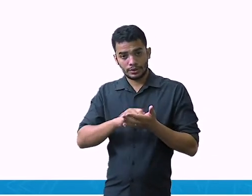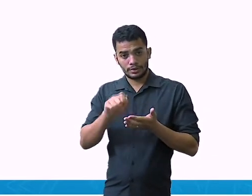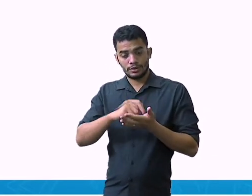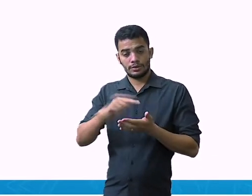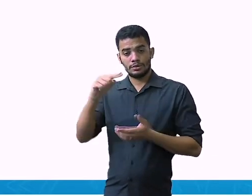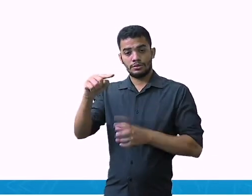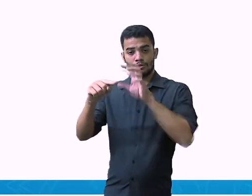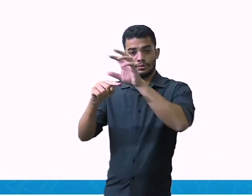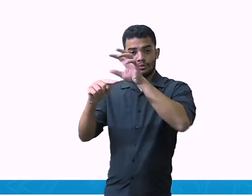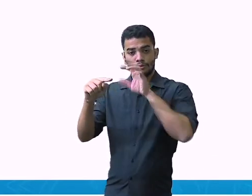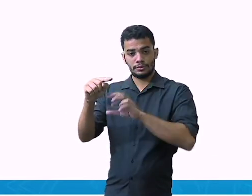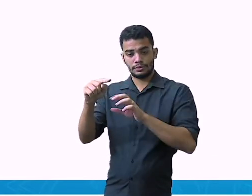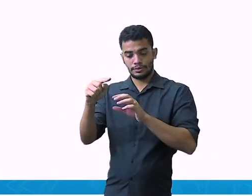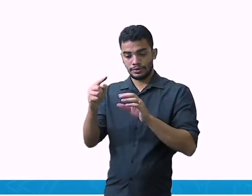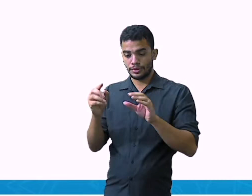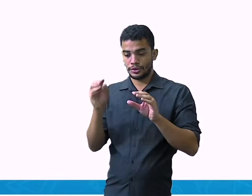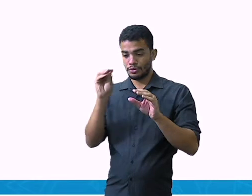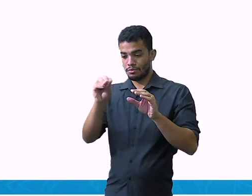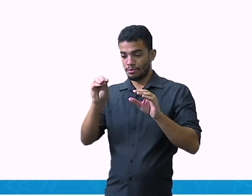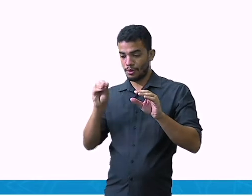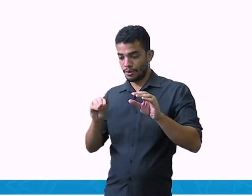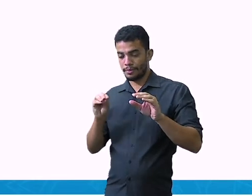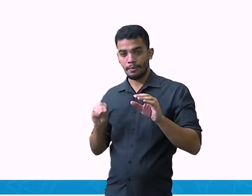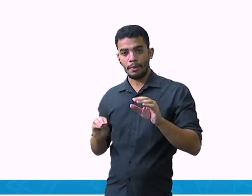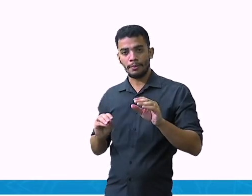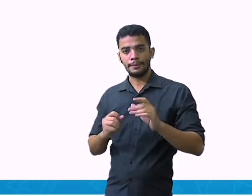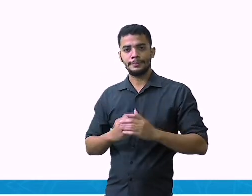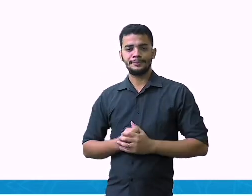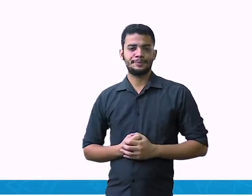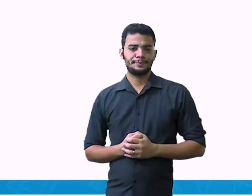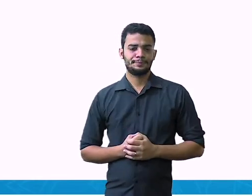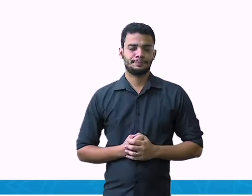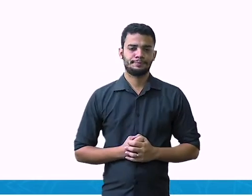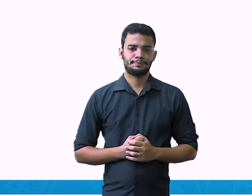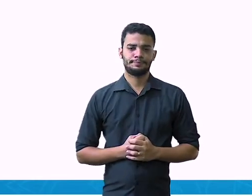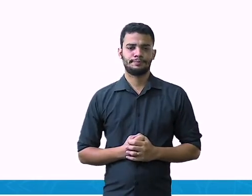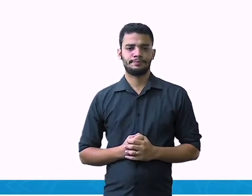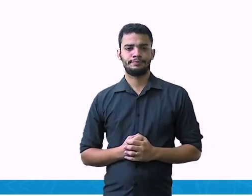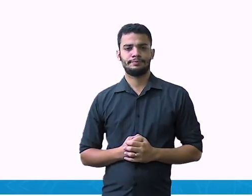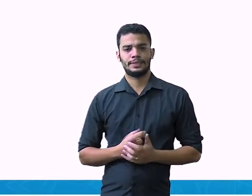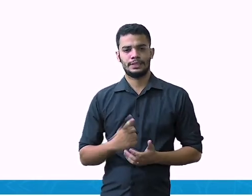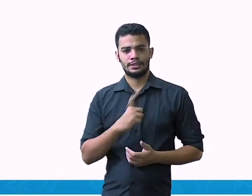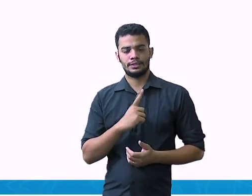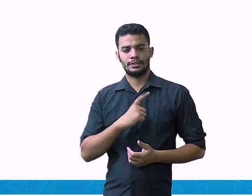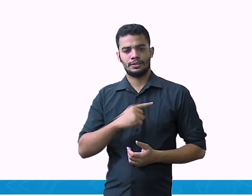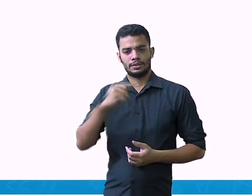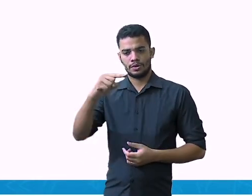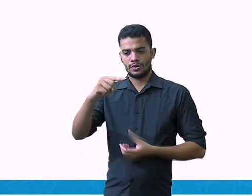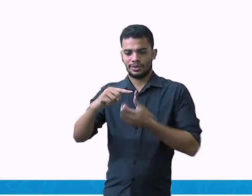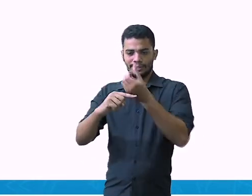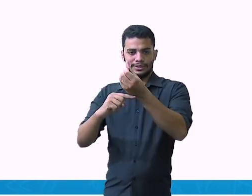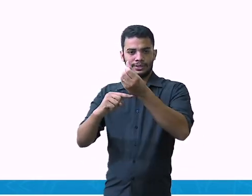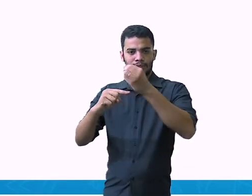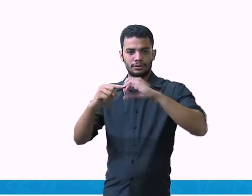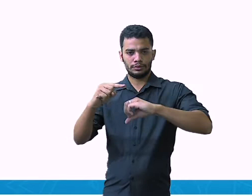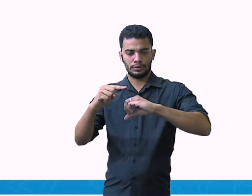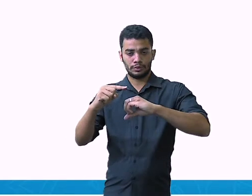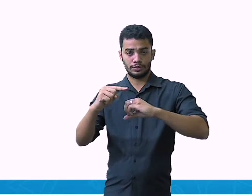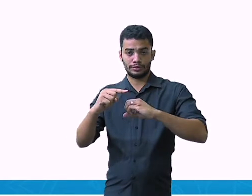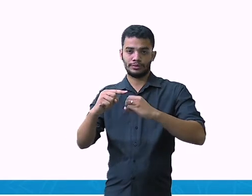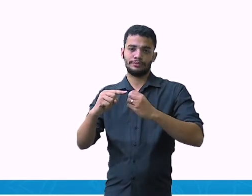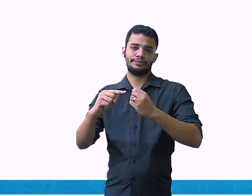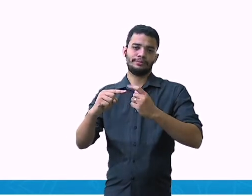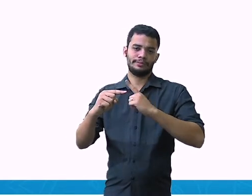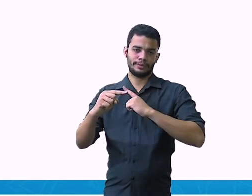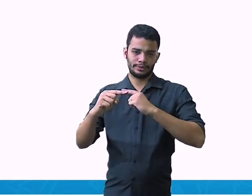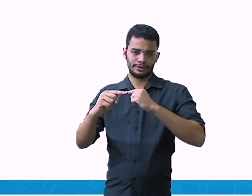quadros correspondentes. Nós temos aqui as frações 6 nonos, 7